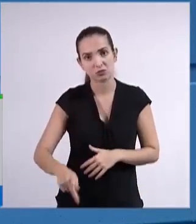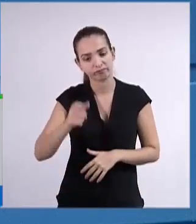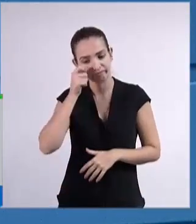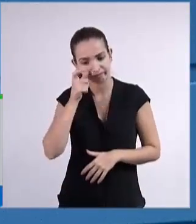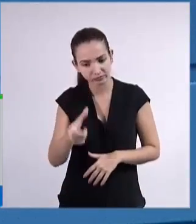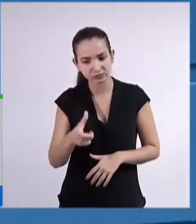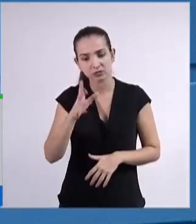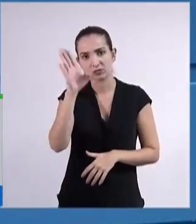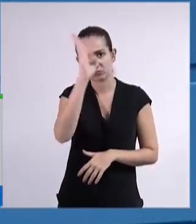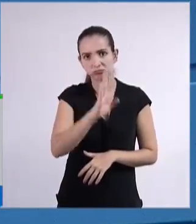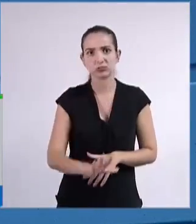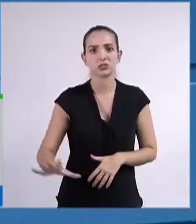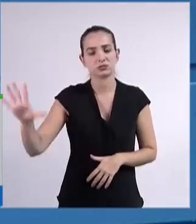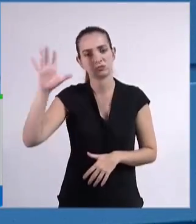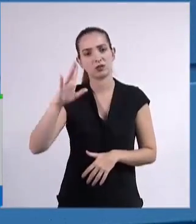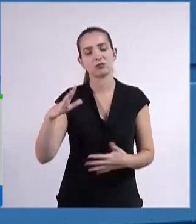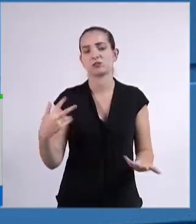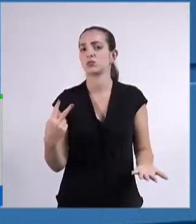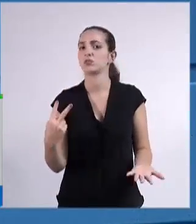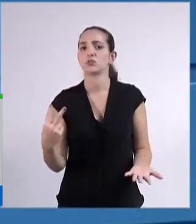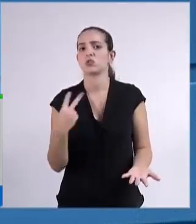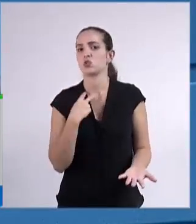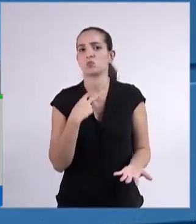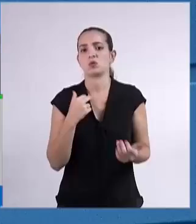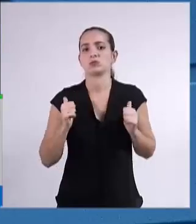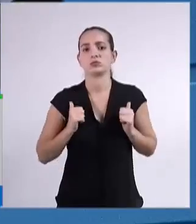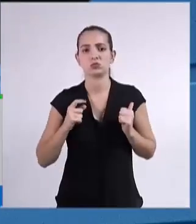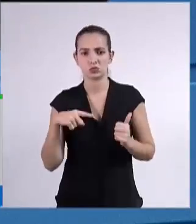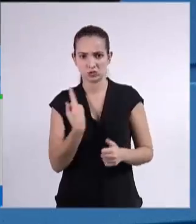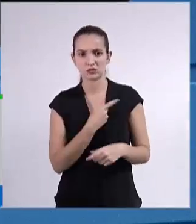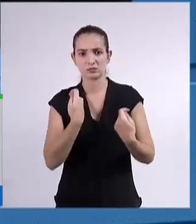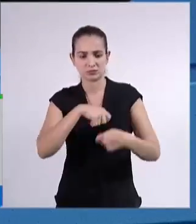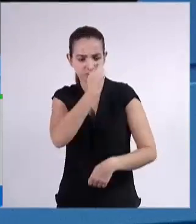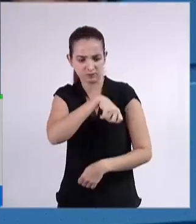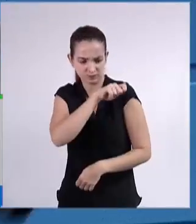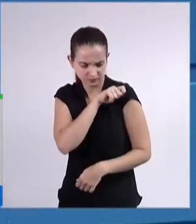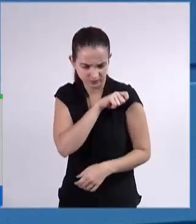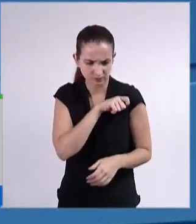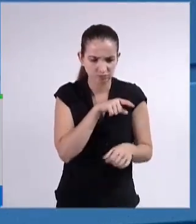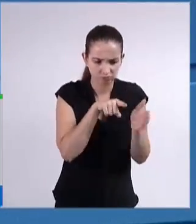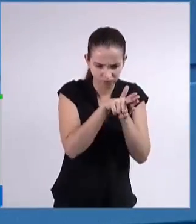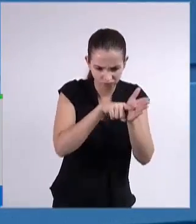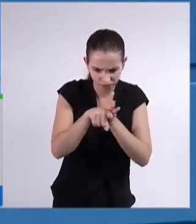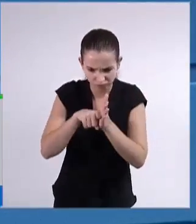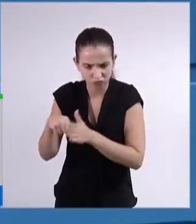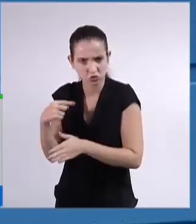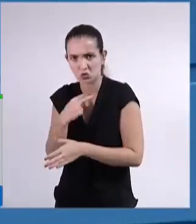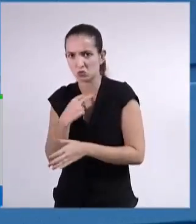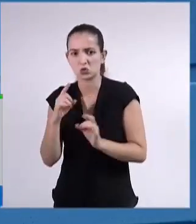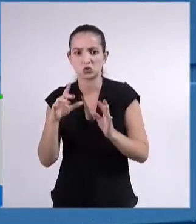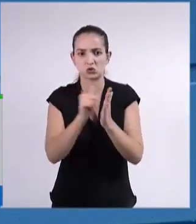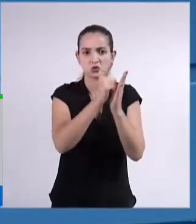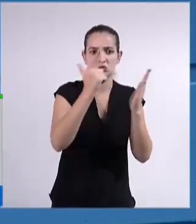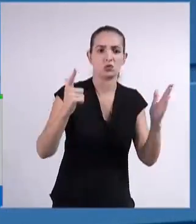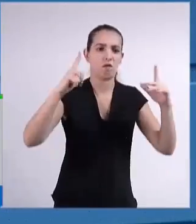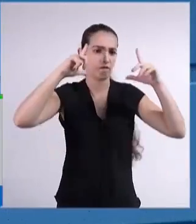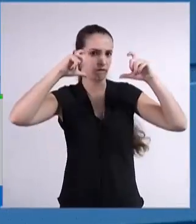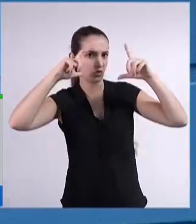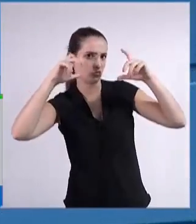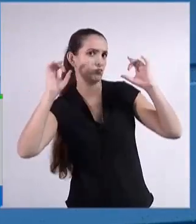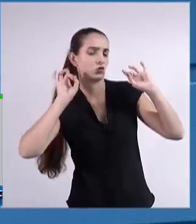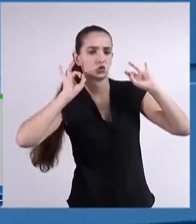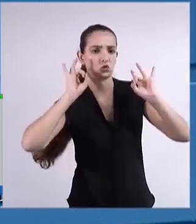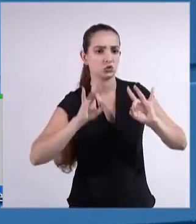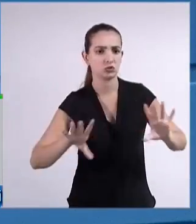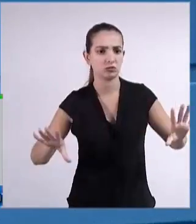Não dá para a gente aceitar fotinha em jornal de alguém indo lá, e eu cansei de ver